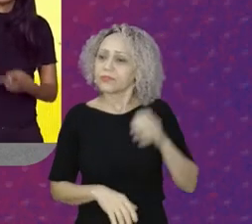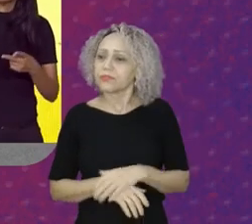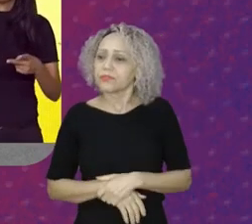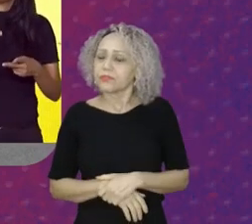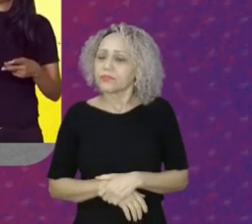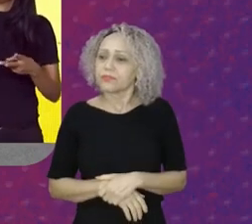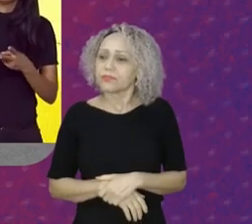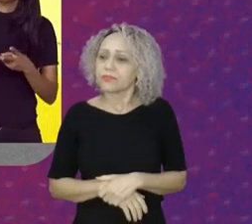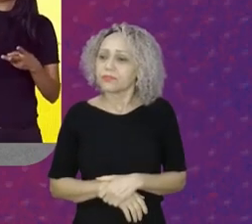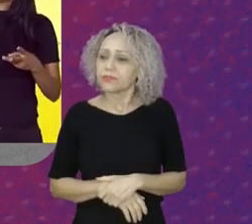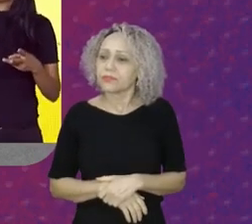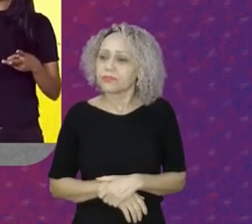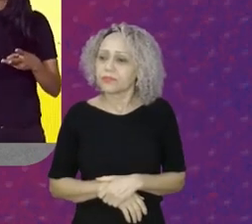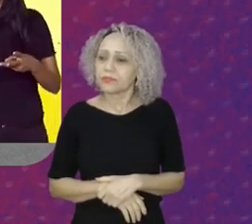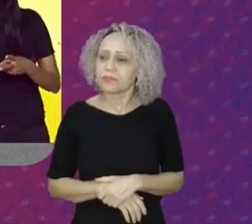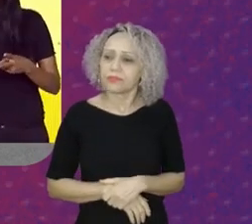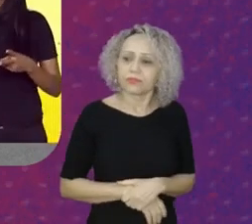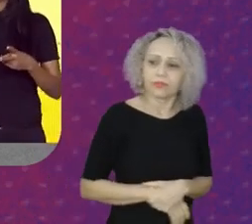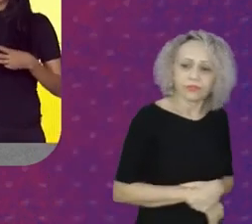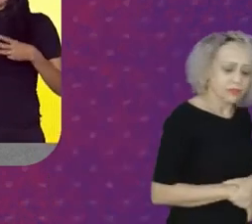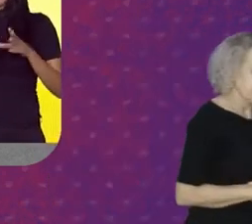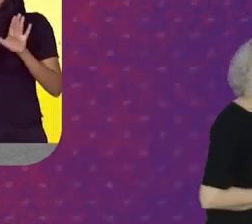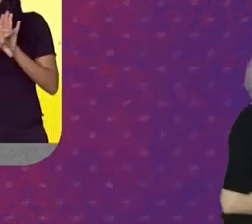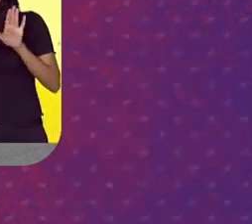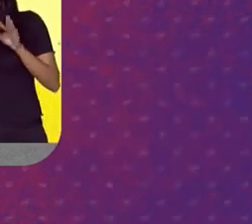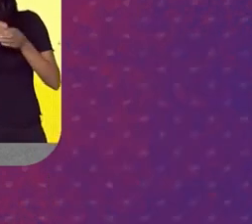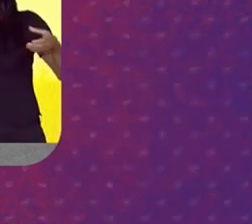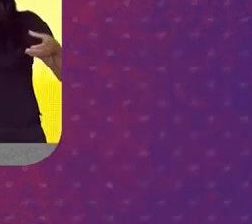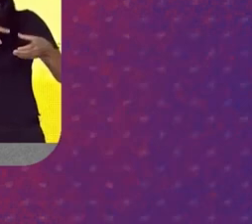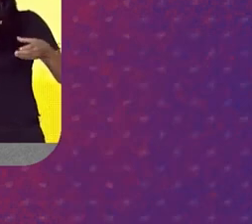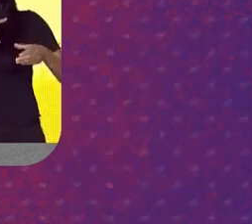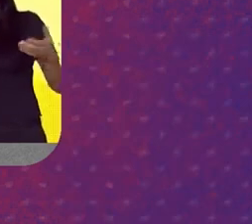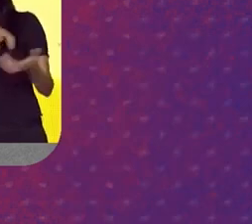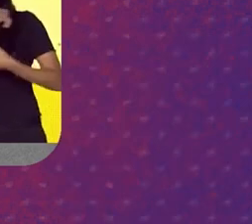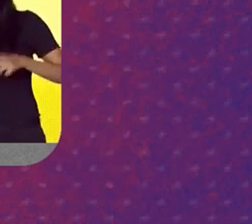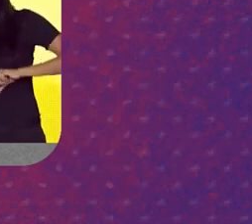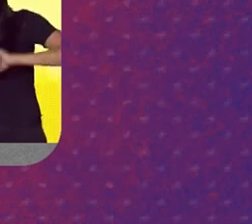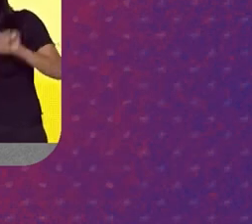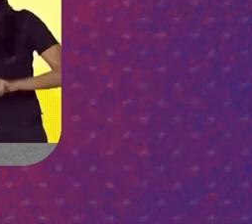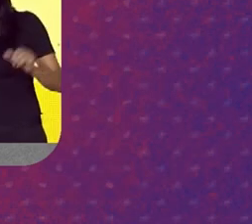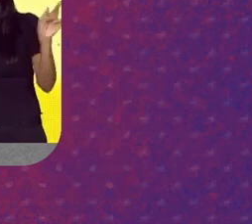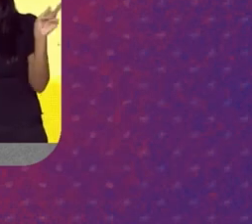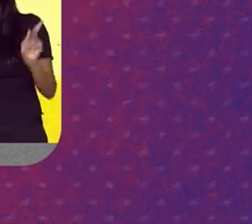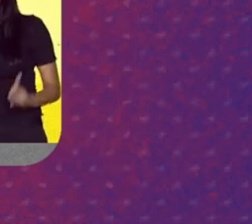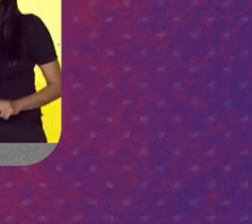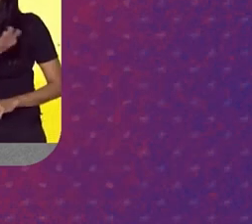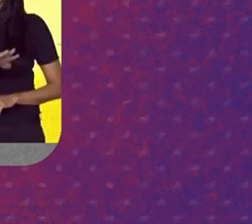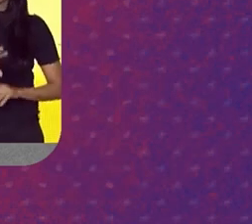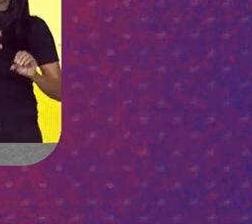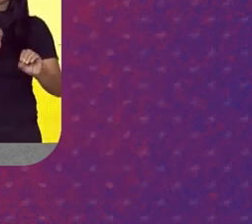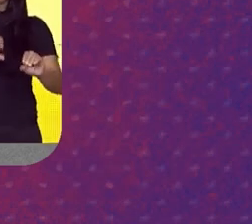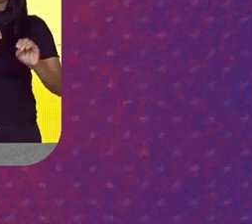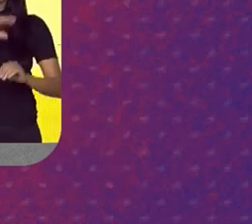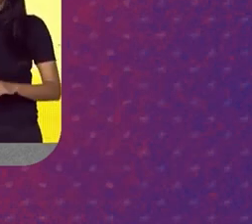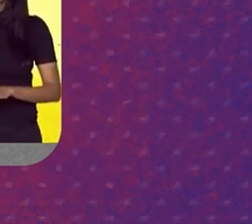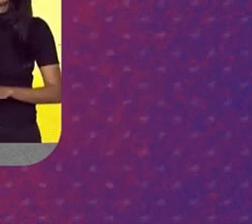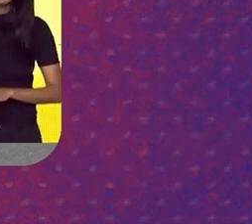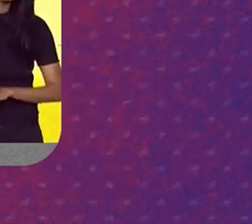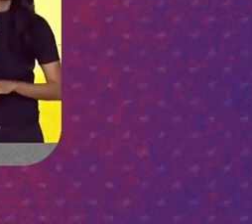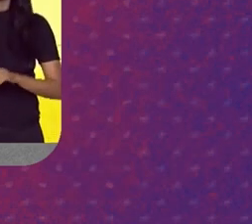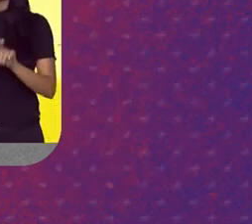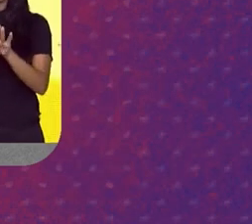o Refis, a lei de cotas provocou uma revolução pacífica na educação brasileira, ao abrir